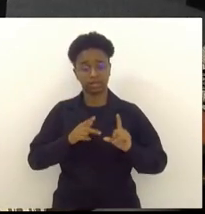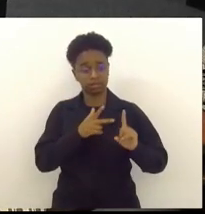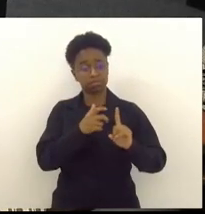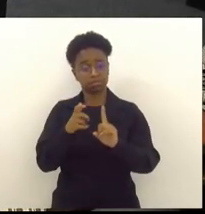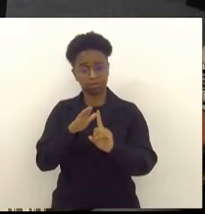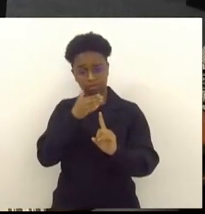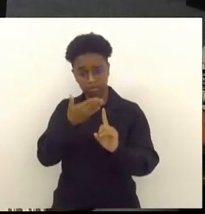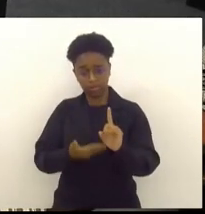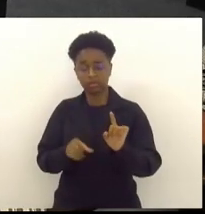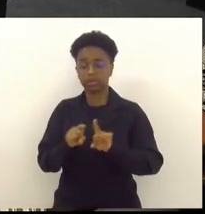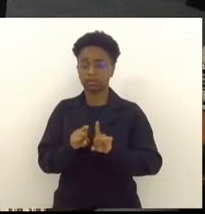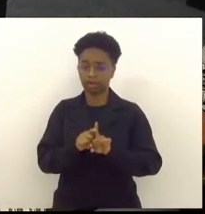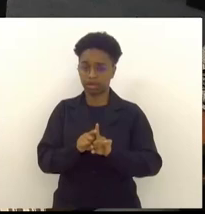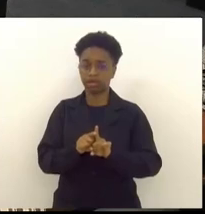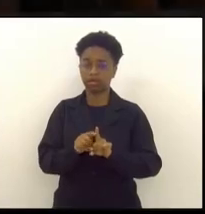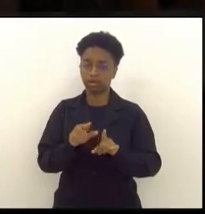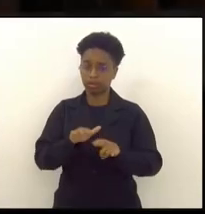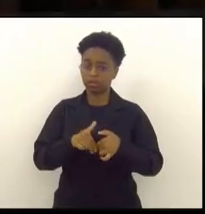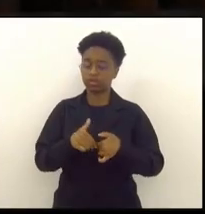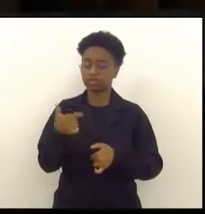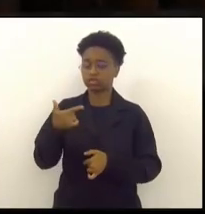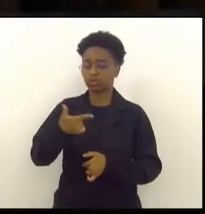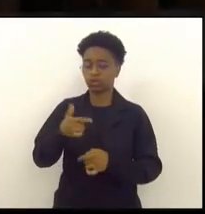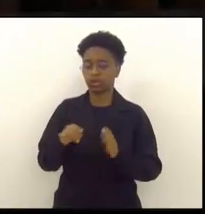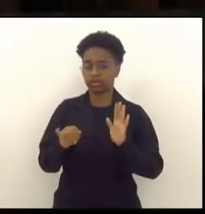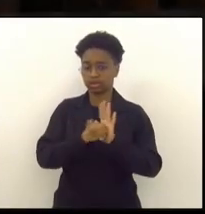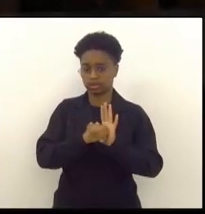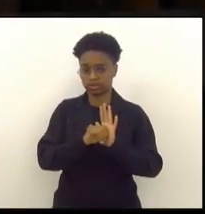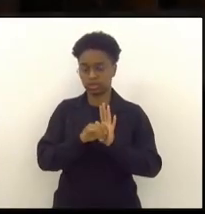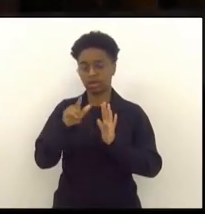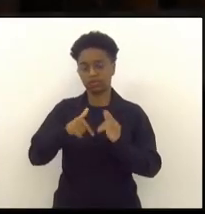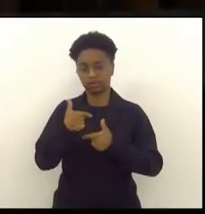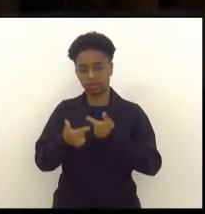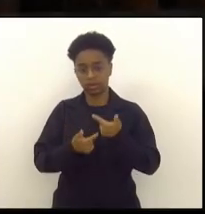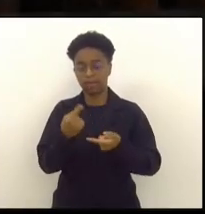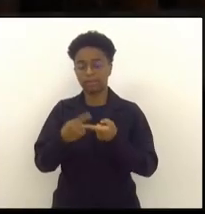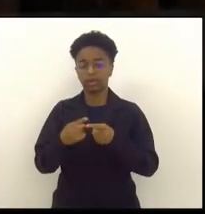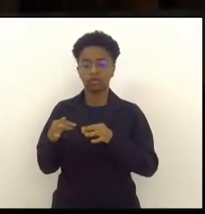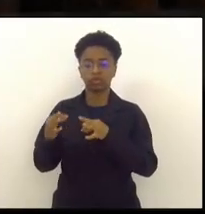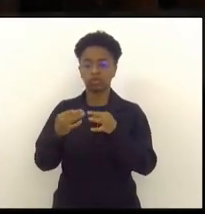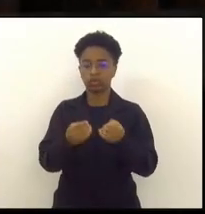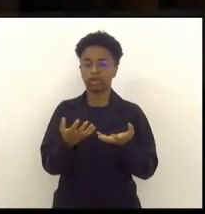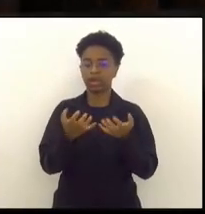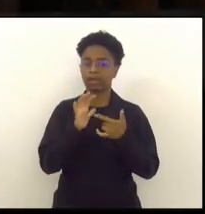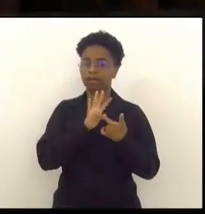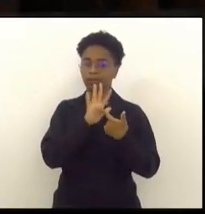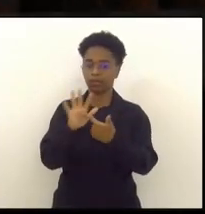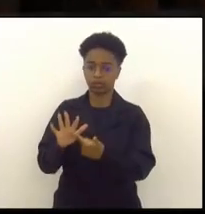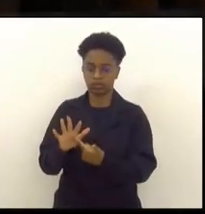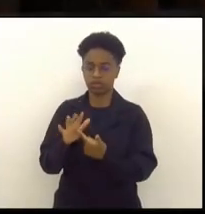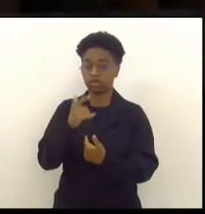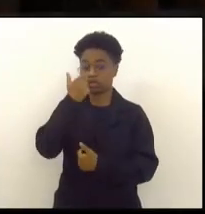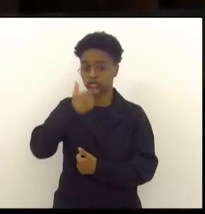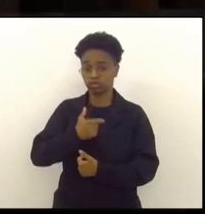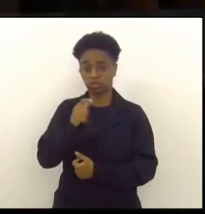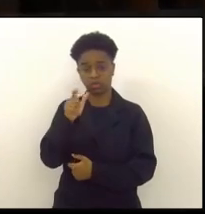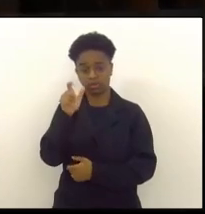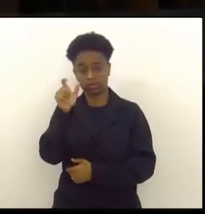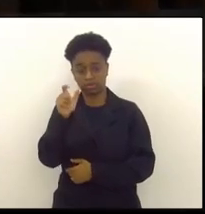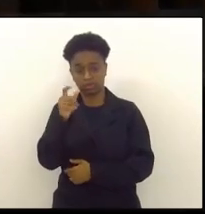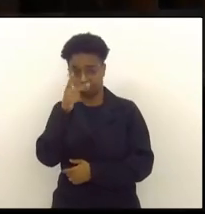também pela sua segunda identidade, o trabalho. Elas querem se apresentar, sou fulano da Silva,